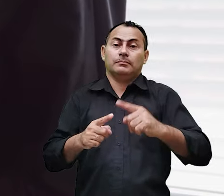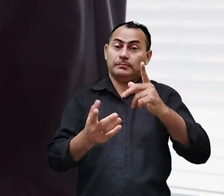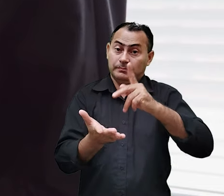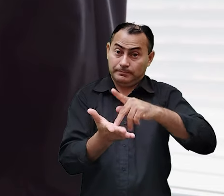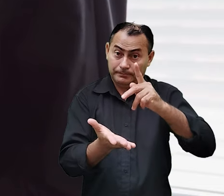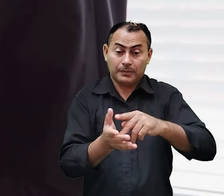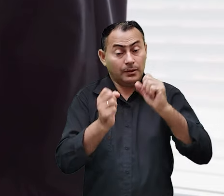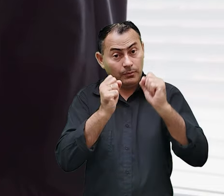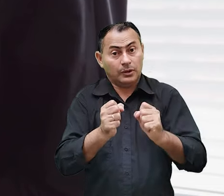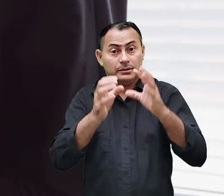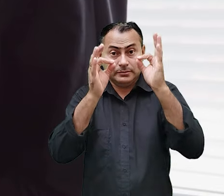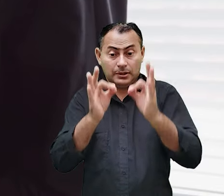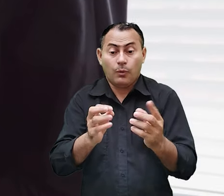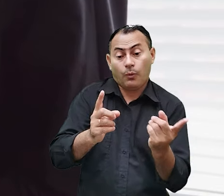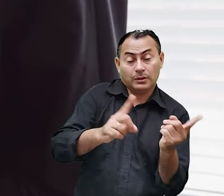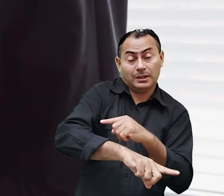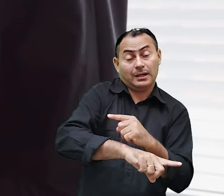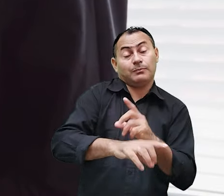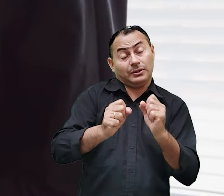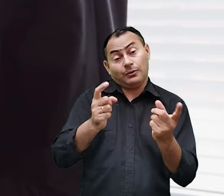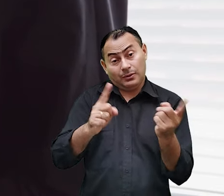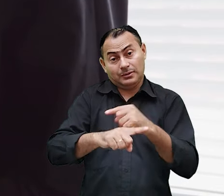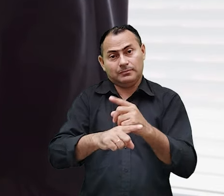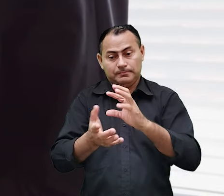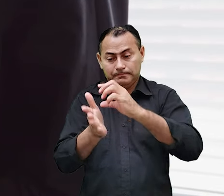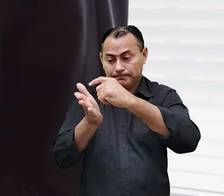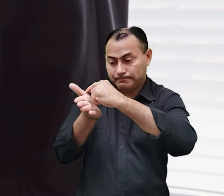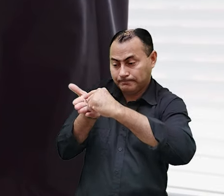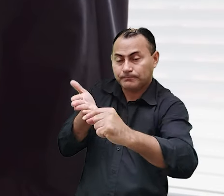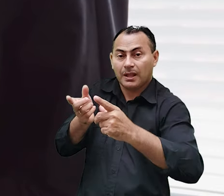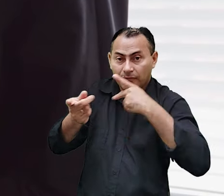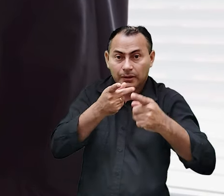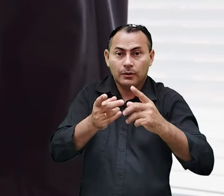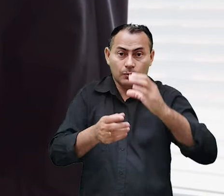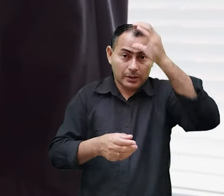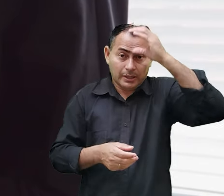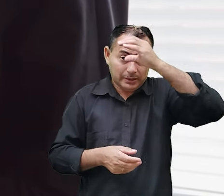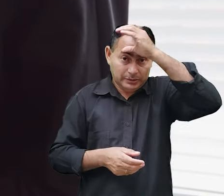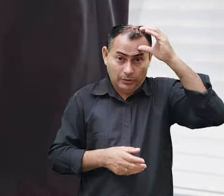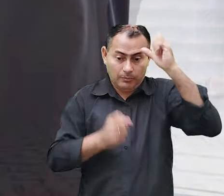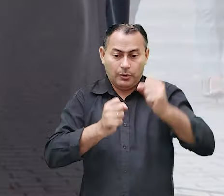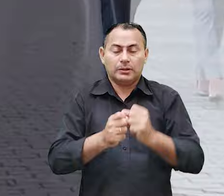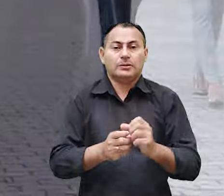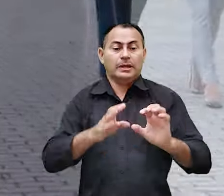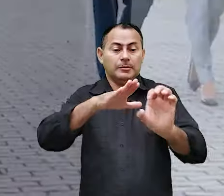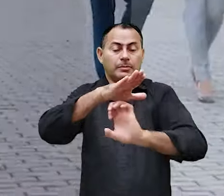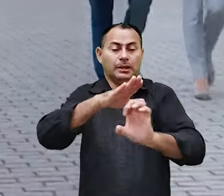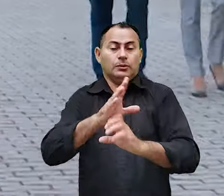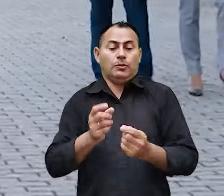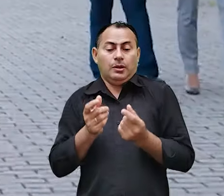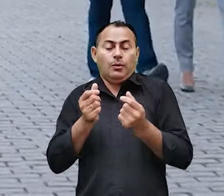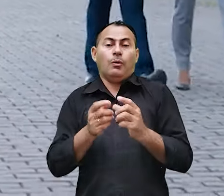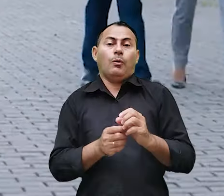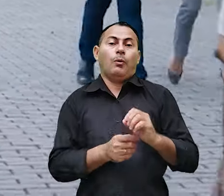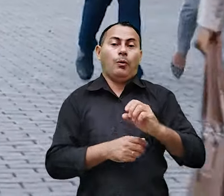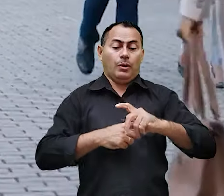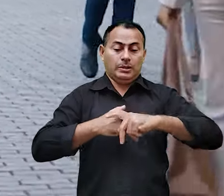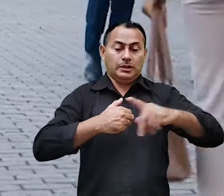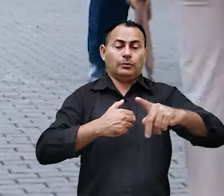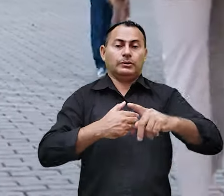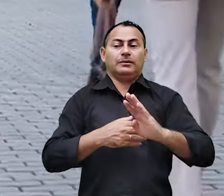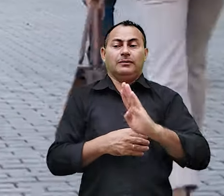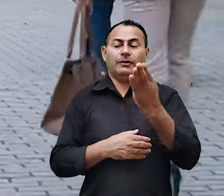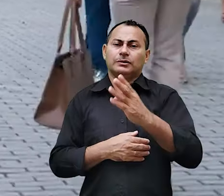riquezas por aí. Na verdade, pode ser exatamente o contrário. Esse versículo pode estar dizendo que um cristão pode ser um empresário ou